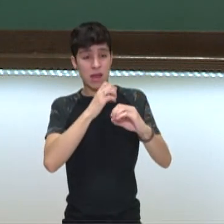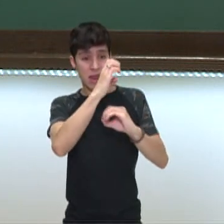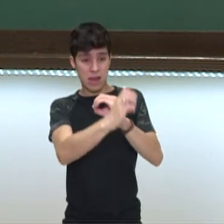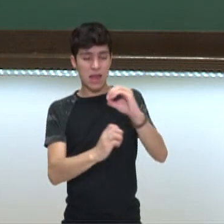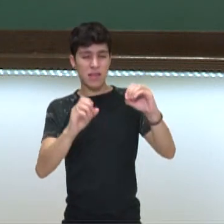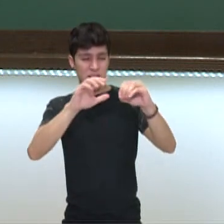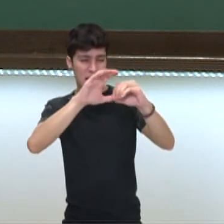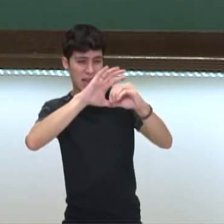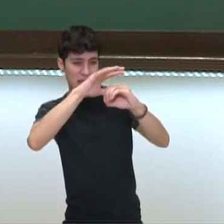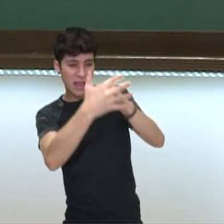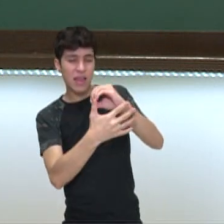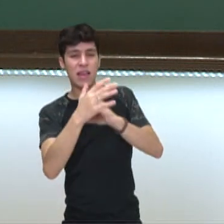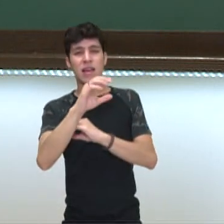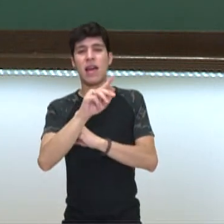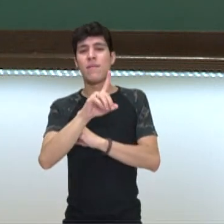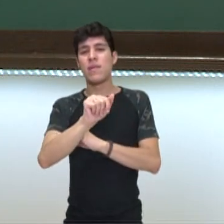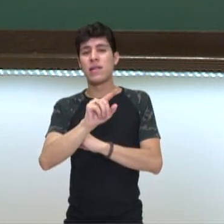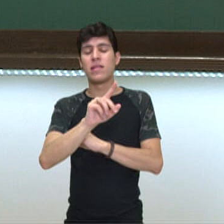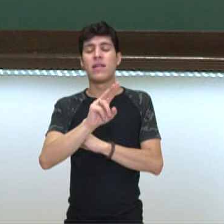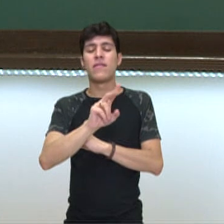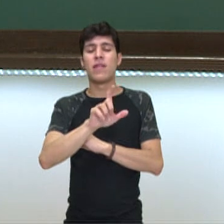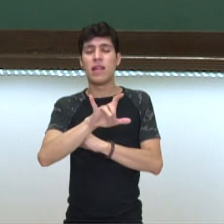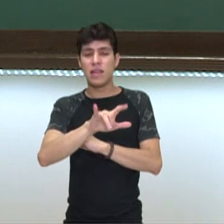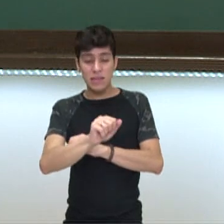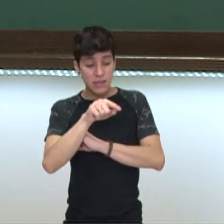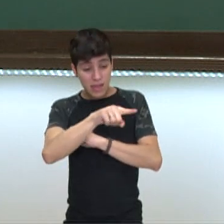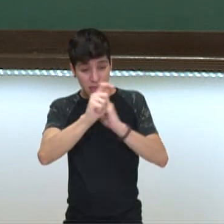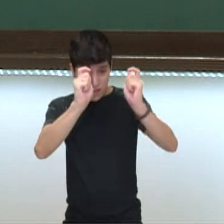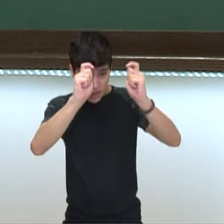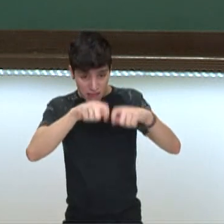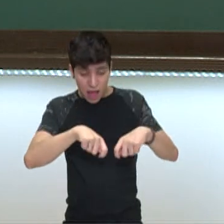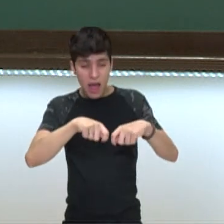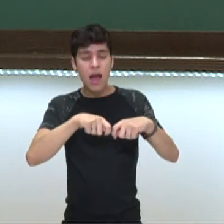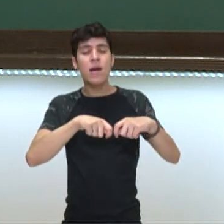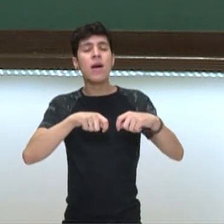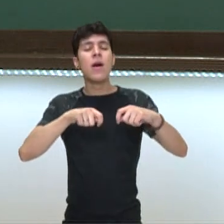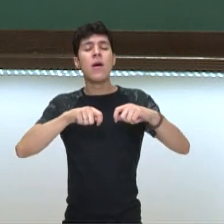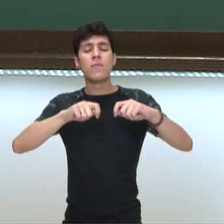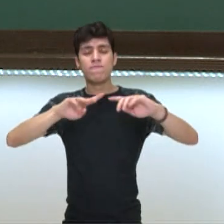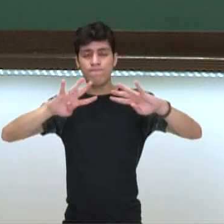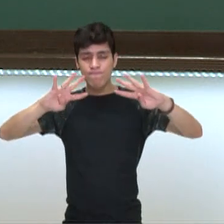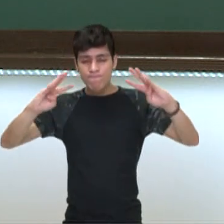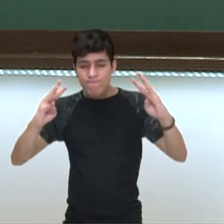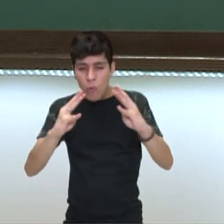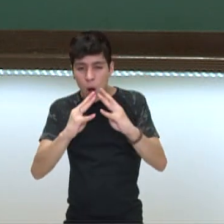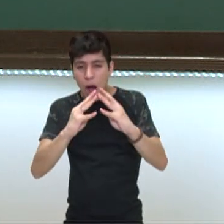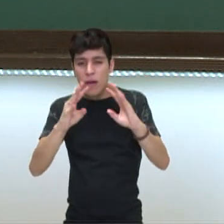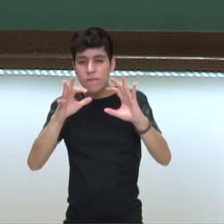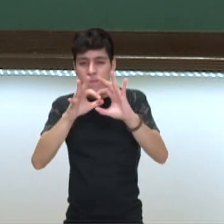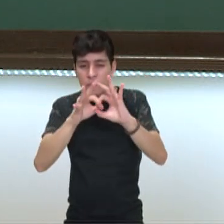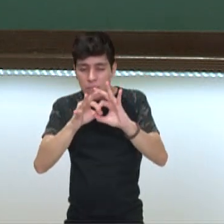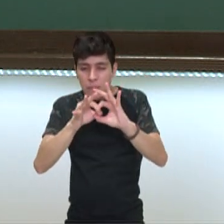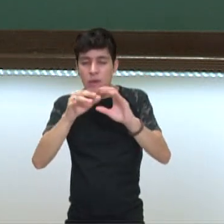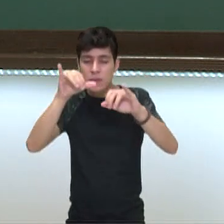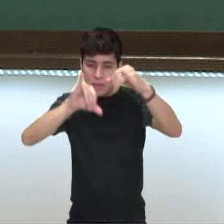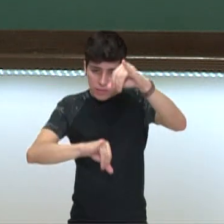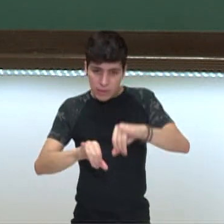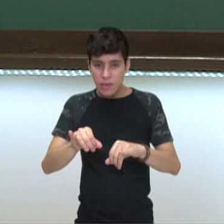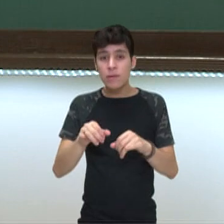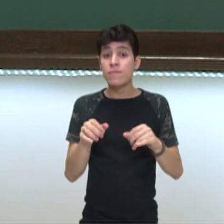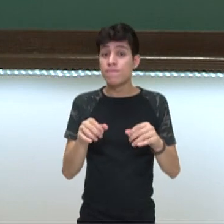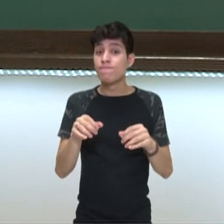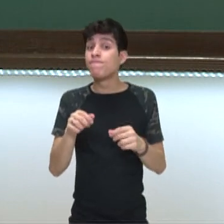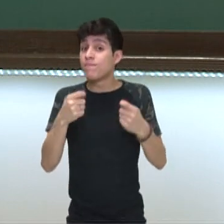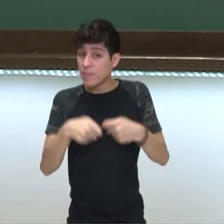tem 4 elétrons na camada de valência, ele tem a possibilidade de realizar 4 ligações químicas. Outra coisa que você precisa saber,